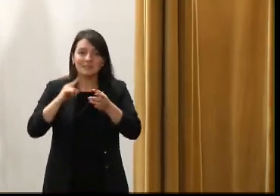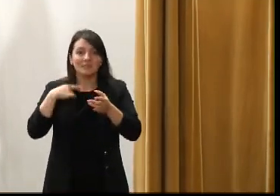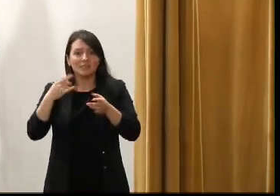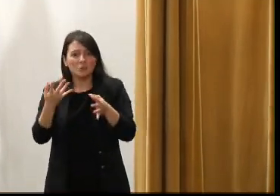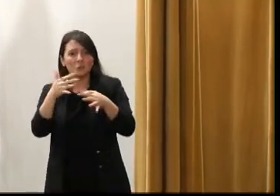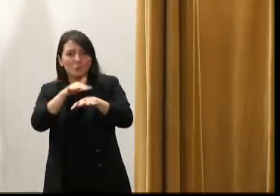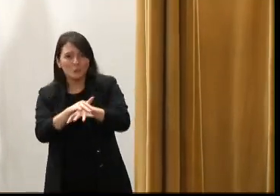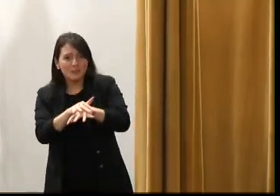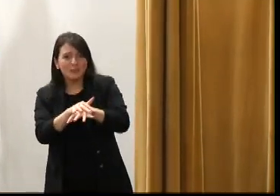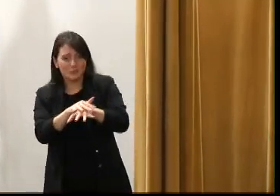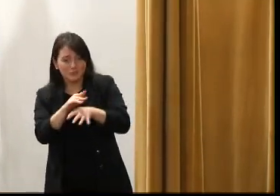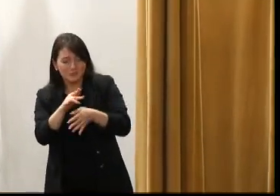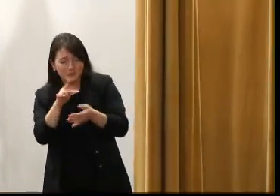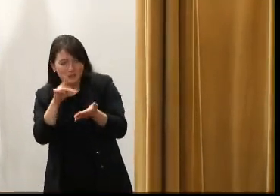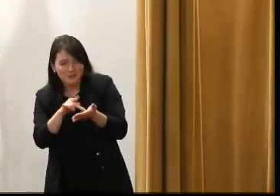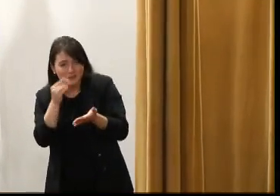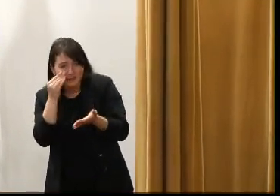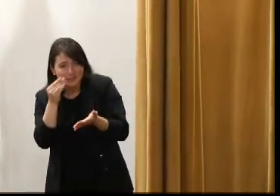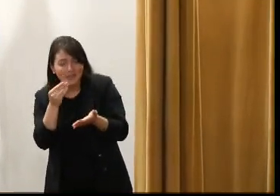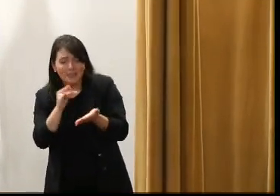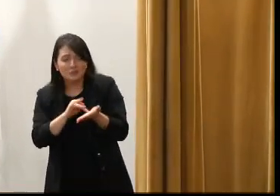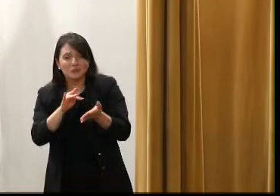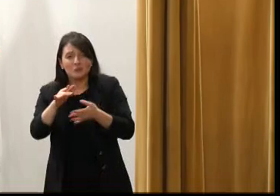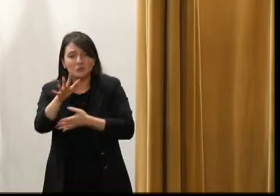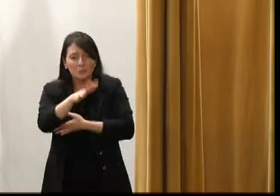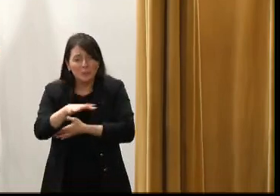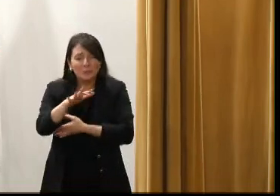inclusão real no ambiente, né,